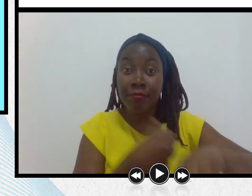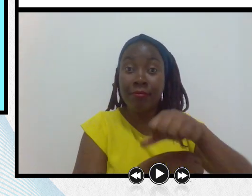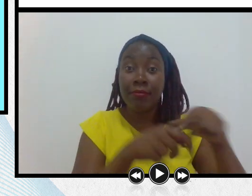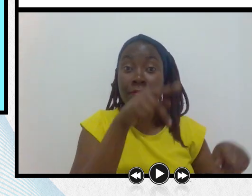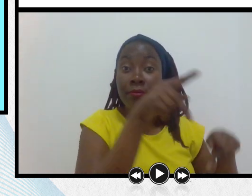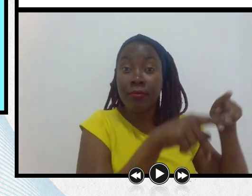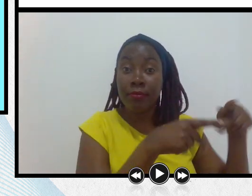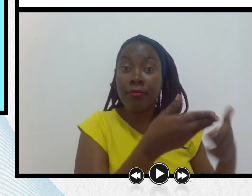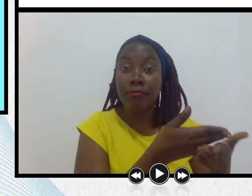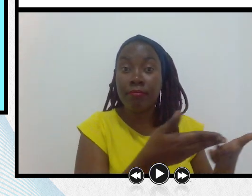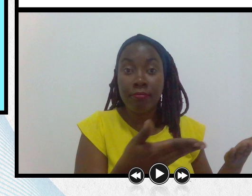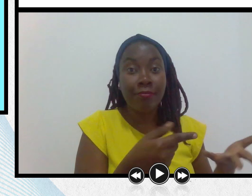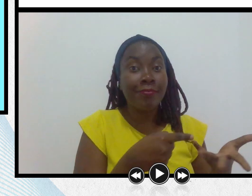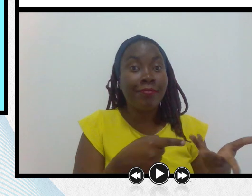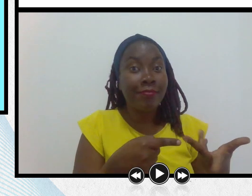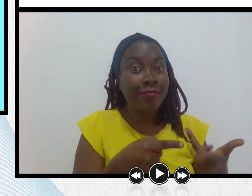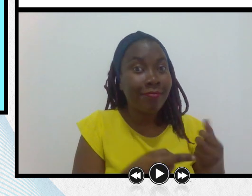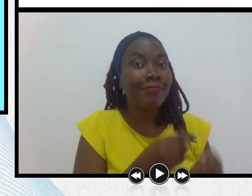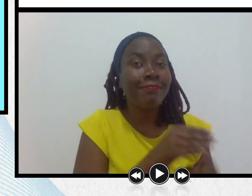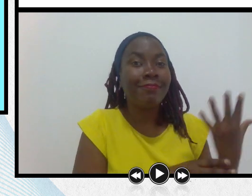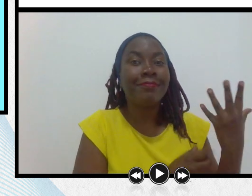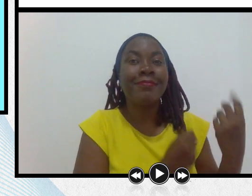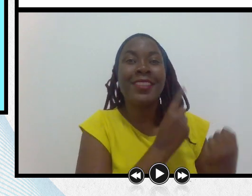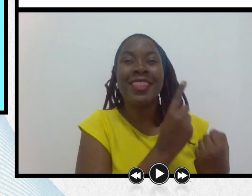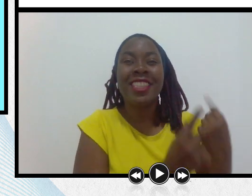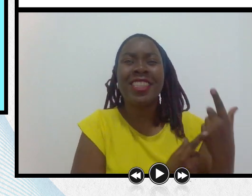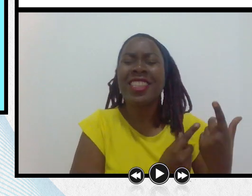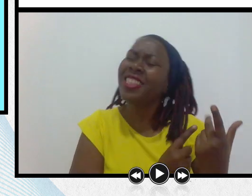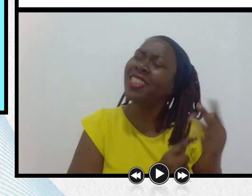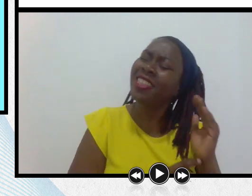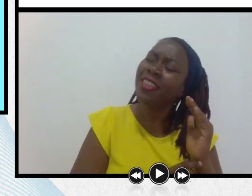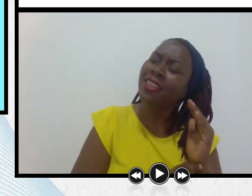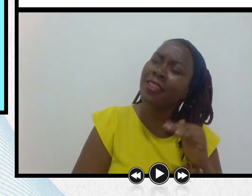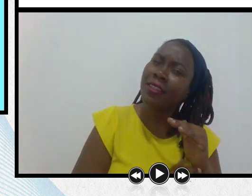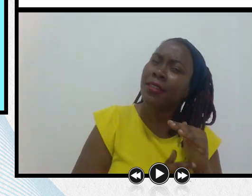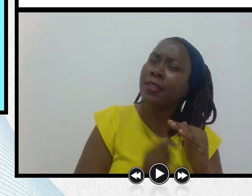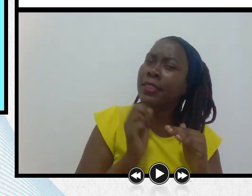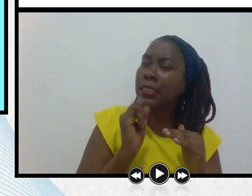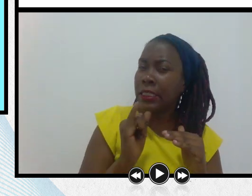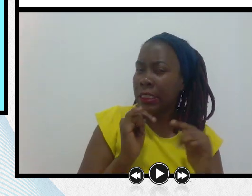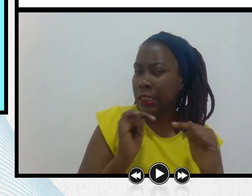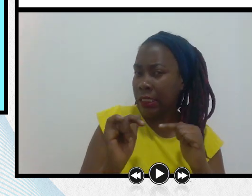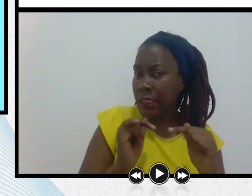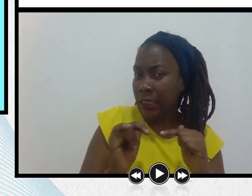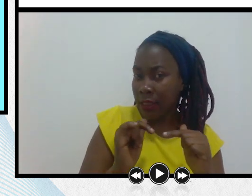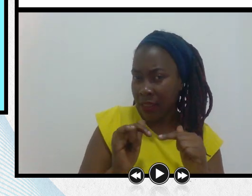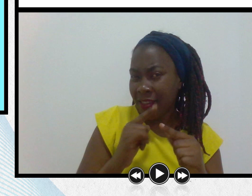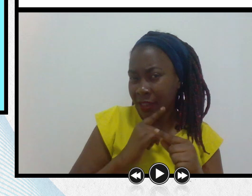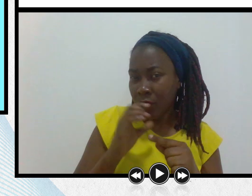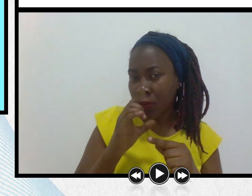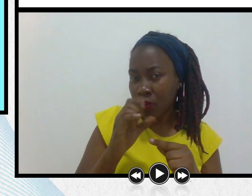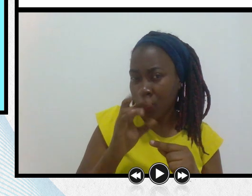população, esse é um aspecto que às vezes surge, né? Que, afinal de contas, Se eu estou trabalhando se tem